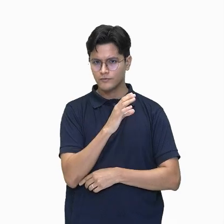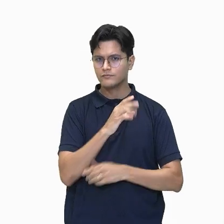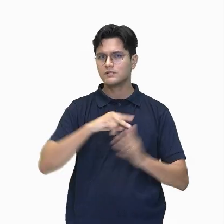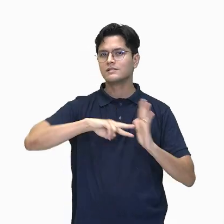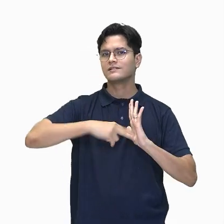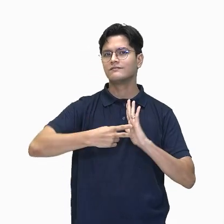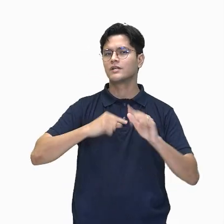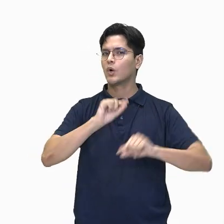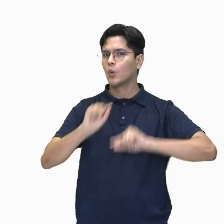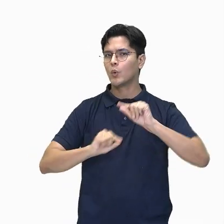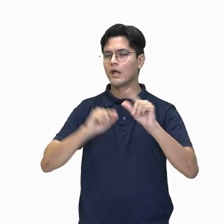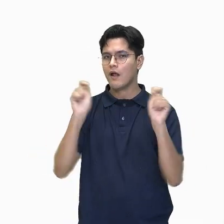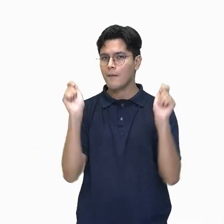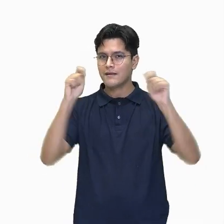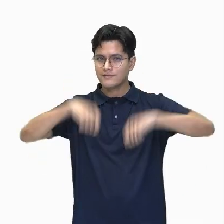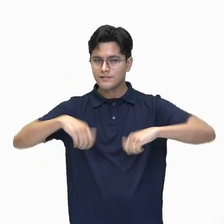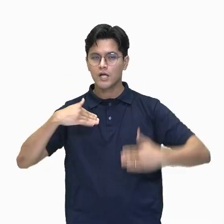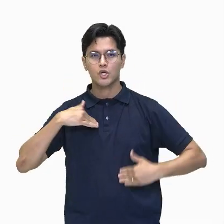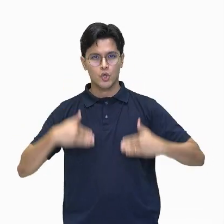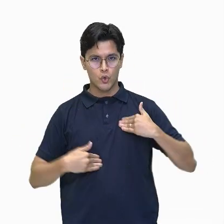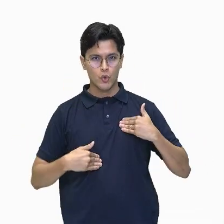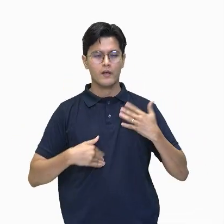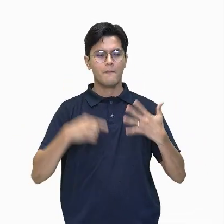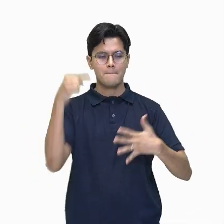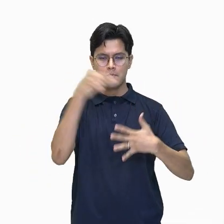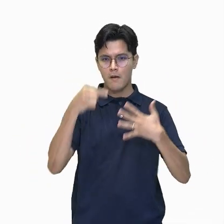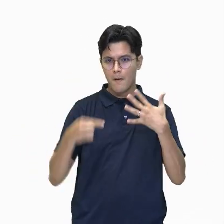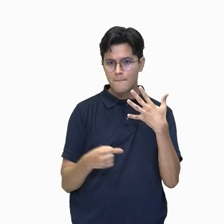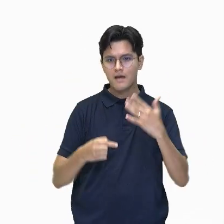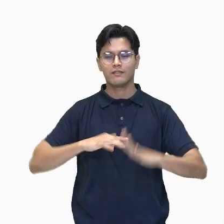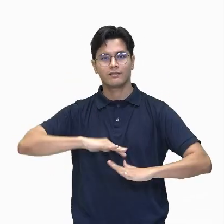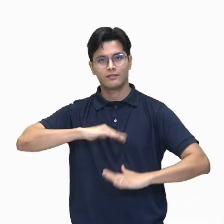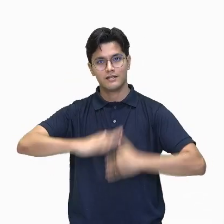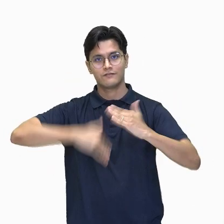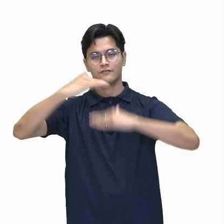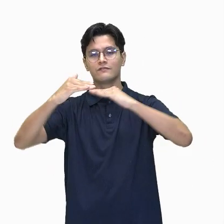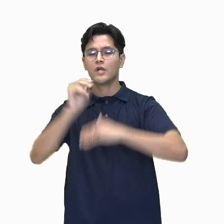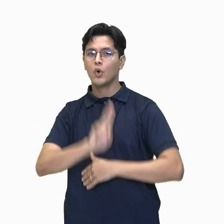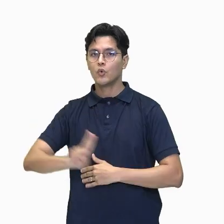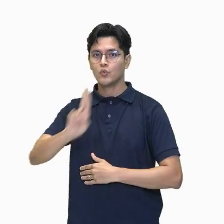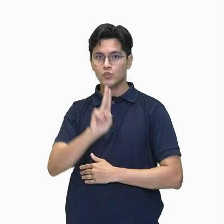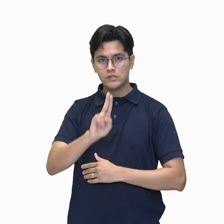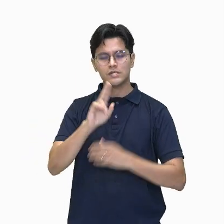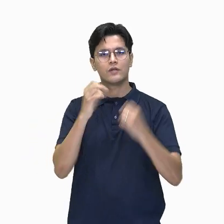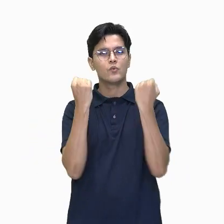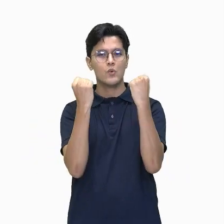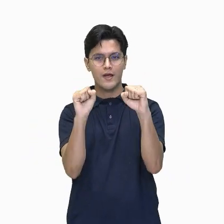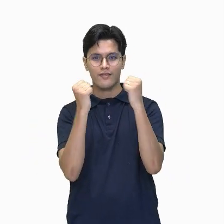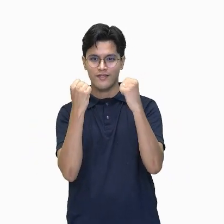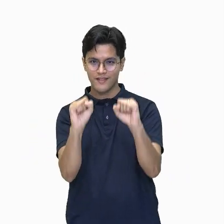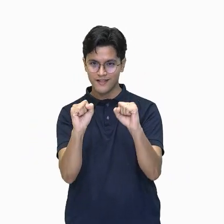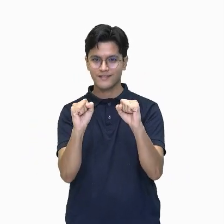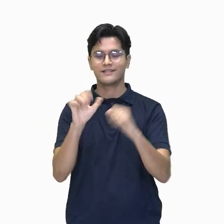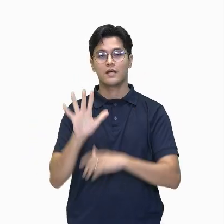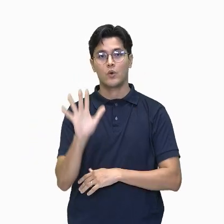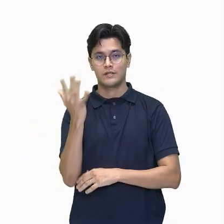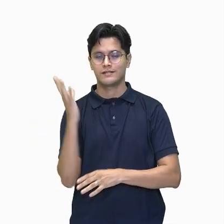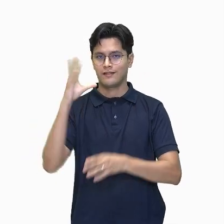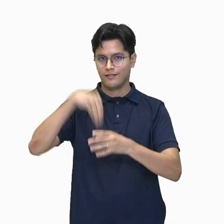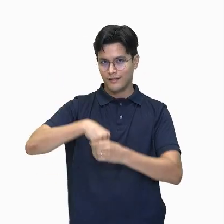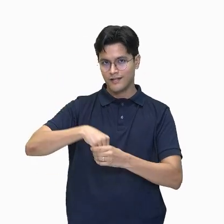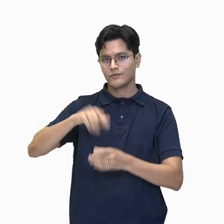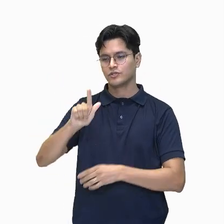vão ser desenvolvidas através desses exercícios que são realizados dentro dessa modalidade de ginástica, que são